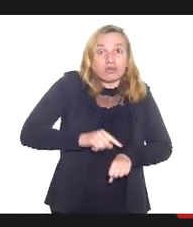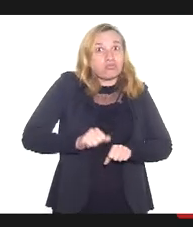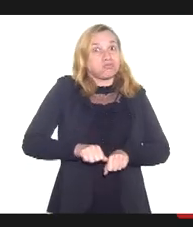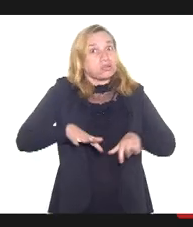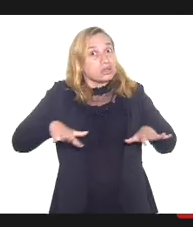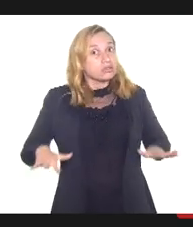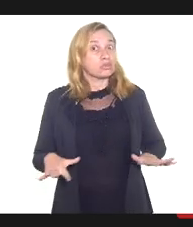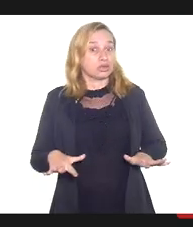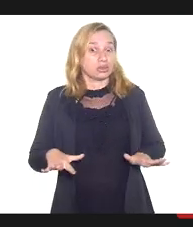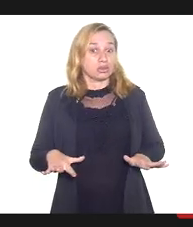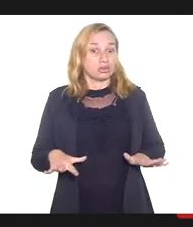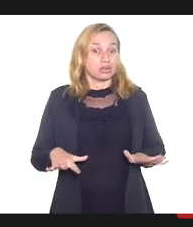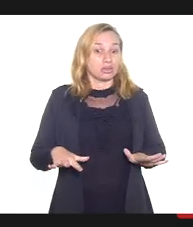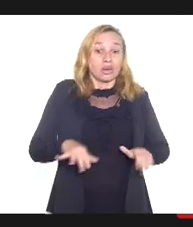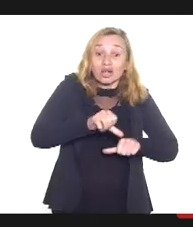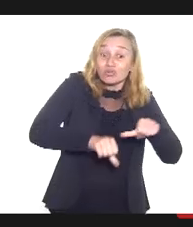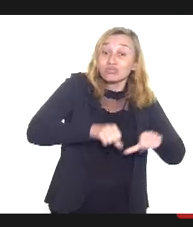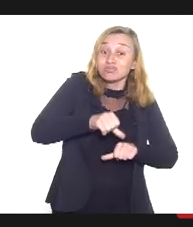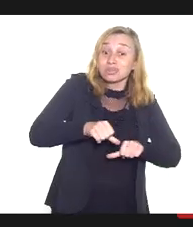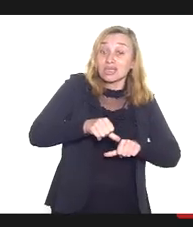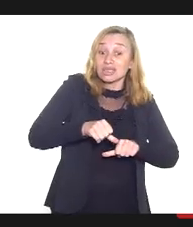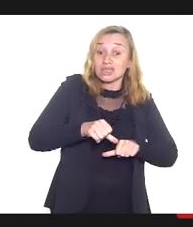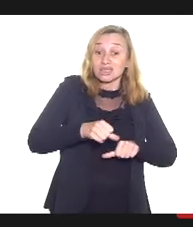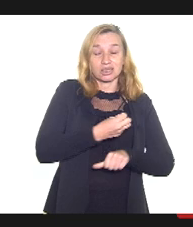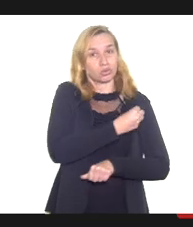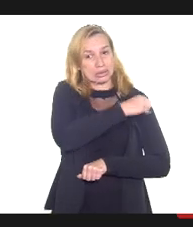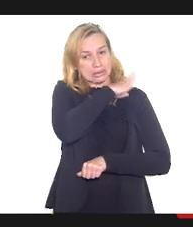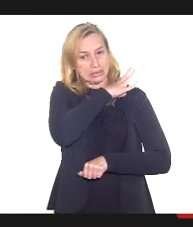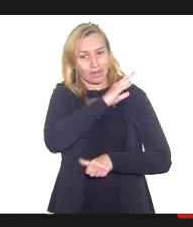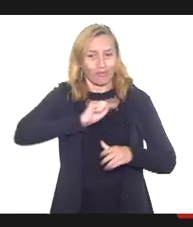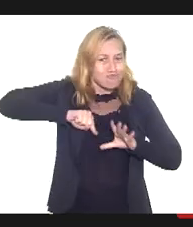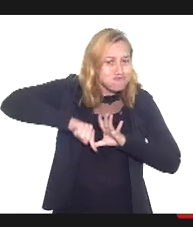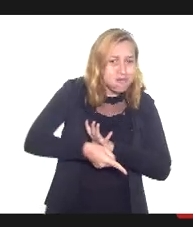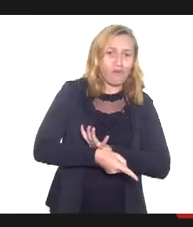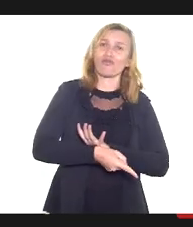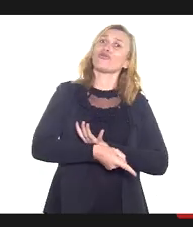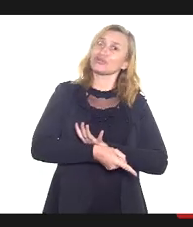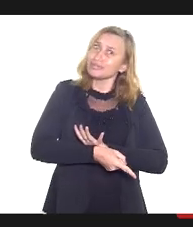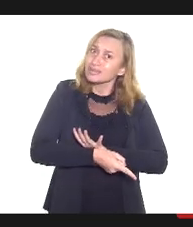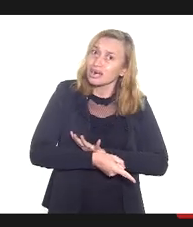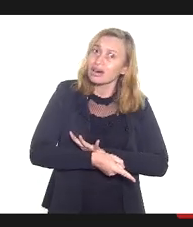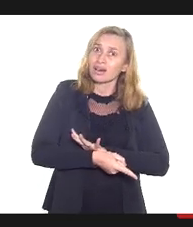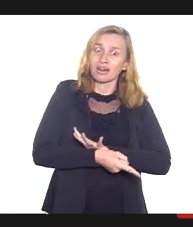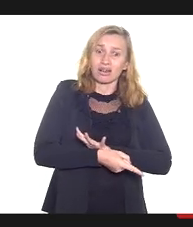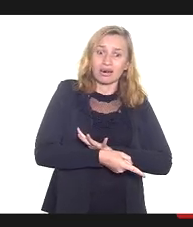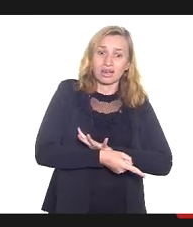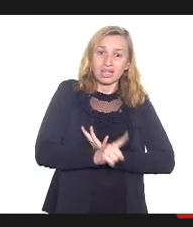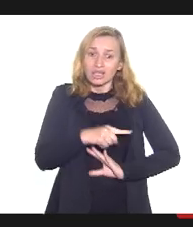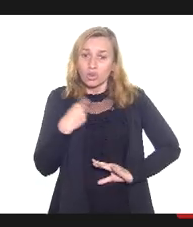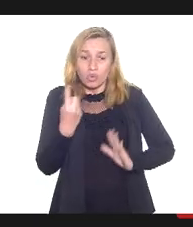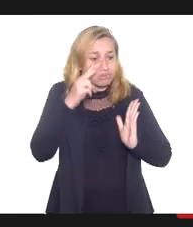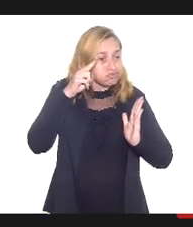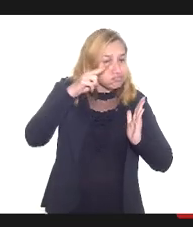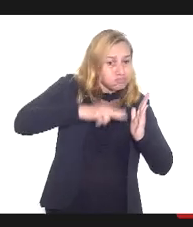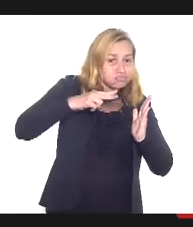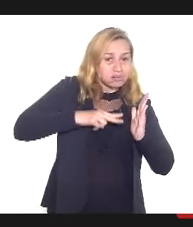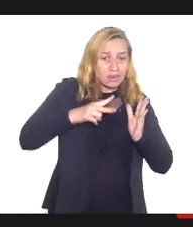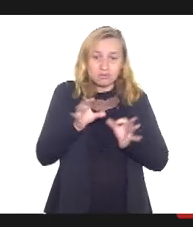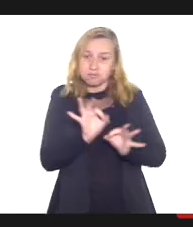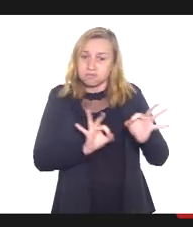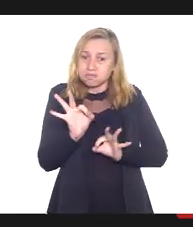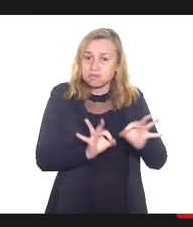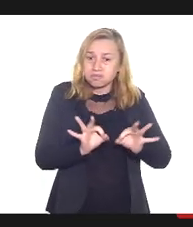pandemia. E as mudanças no ensino médio, elas são profundas. Elas, na nossa leitura, elas desorganizam